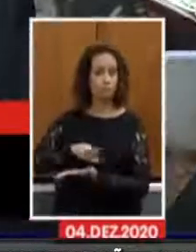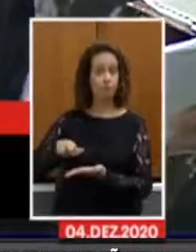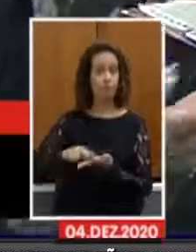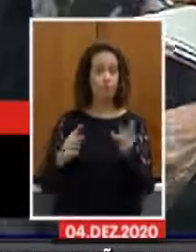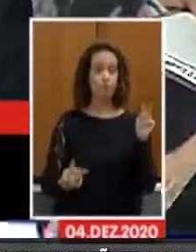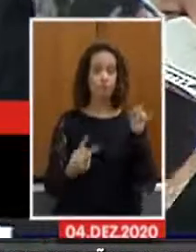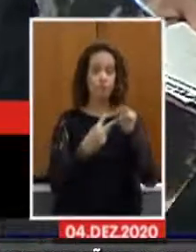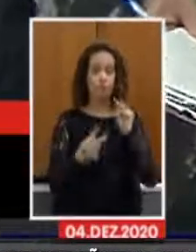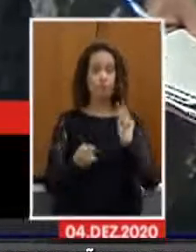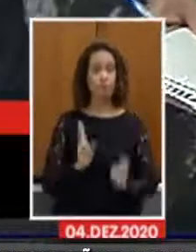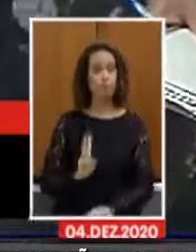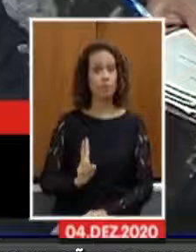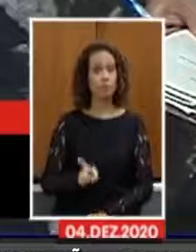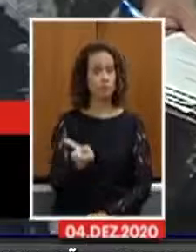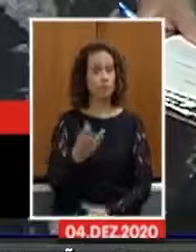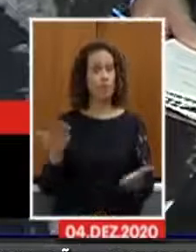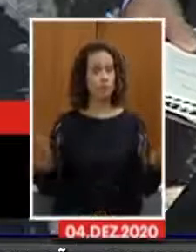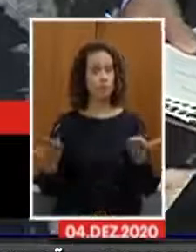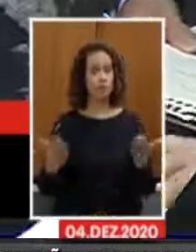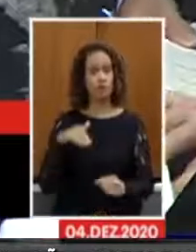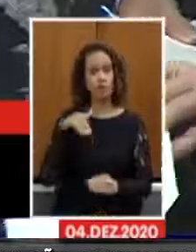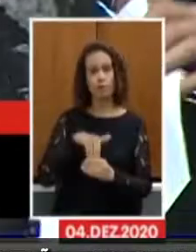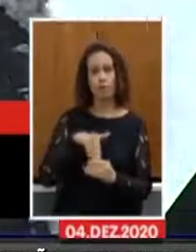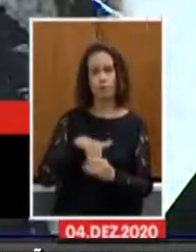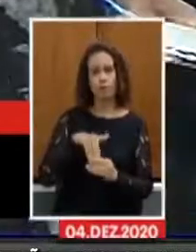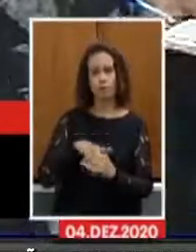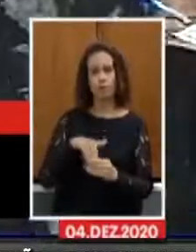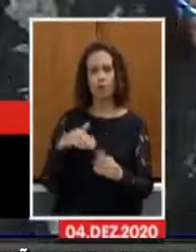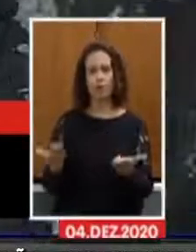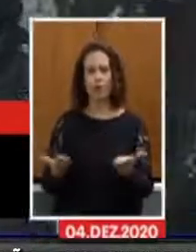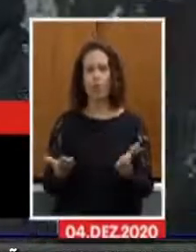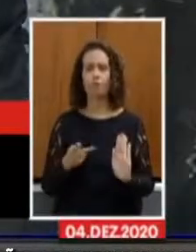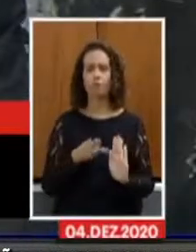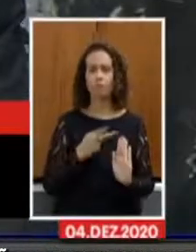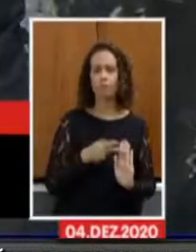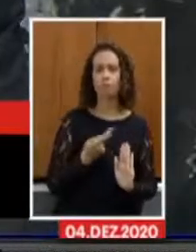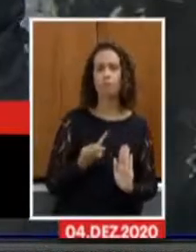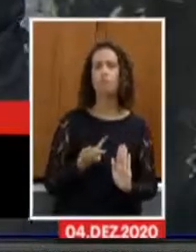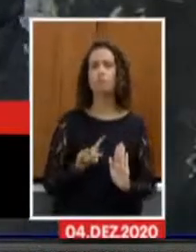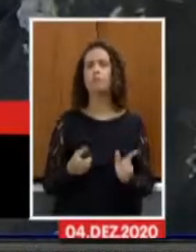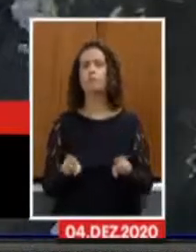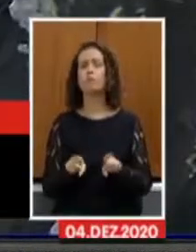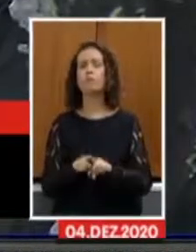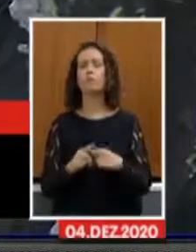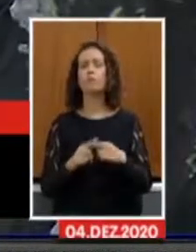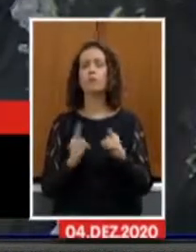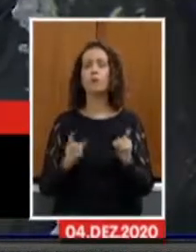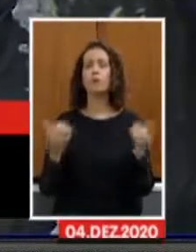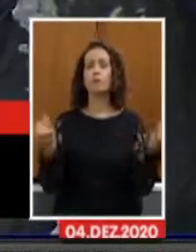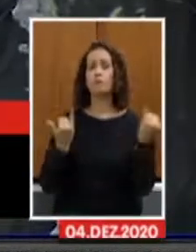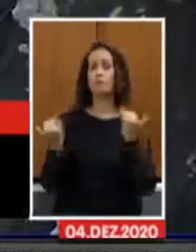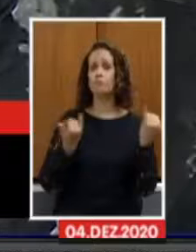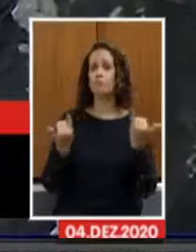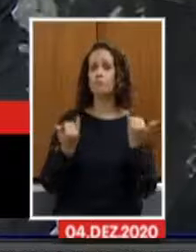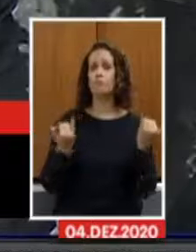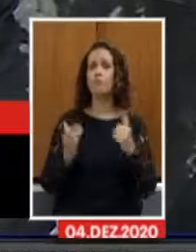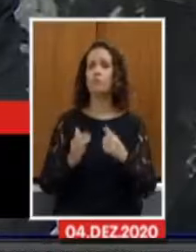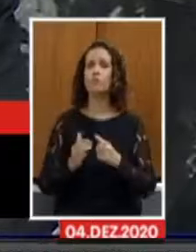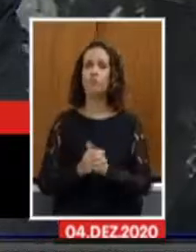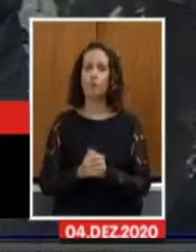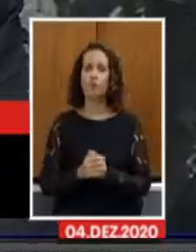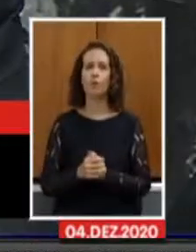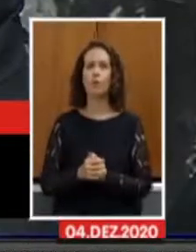online. Vamos passar a votação dos pareceres de redação final, mas informo que ele será feito em turno